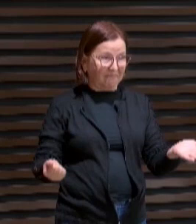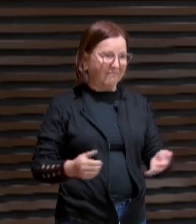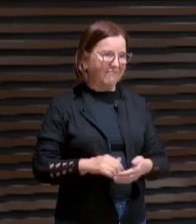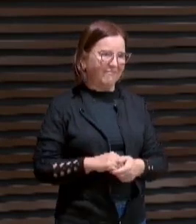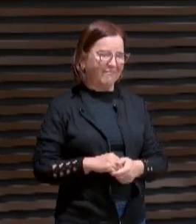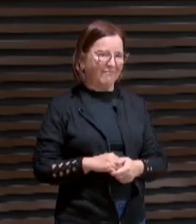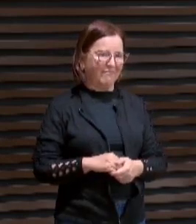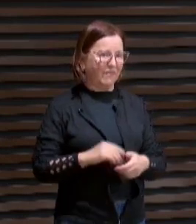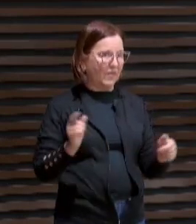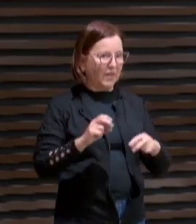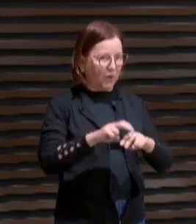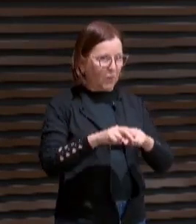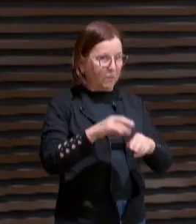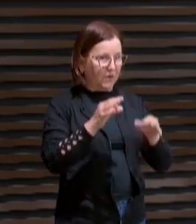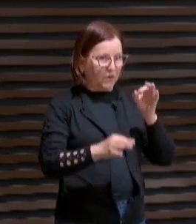não é pelo justo.